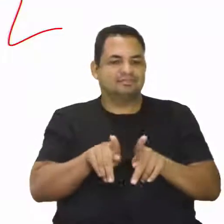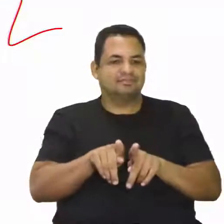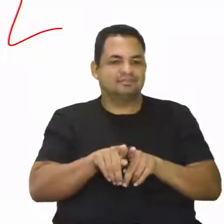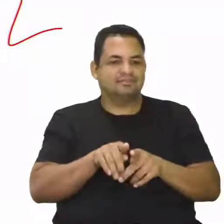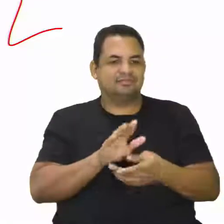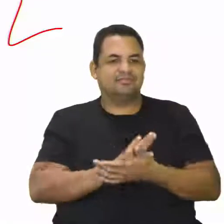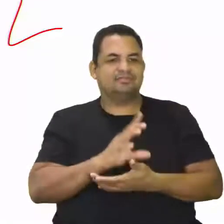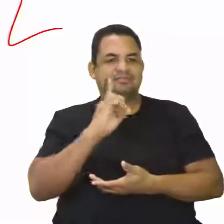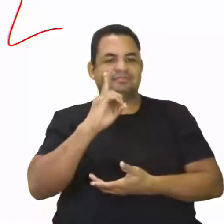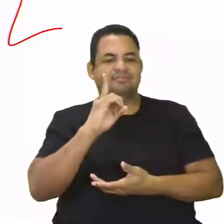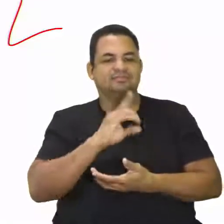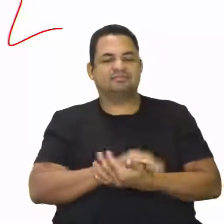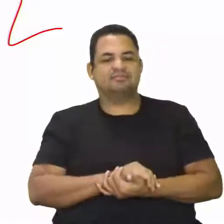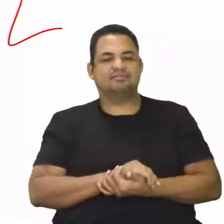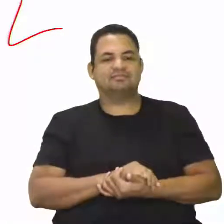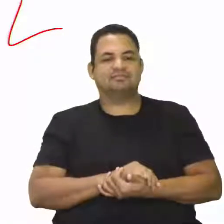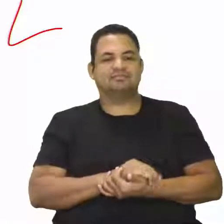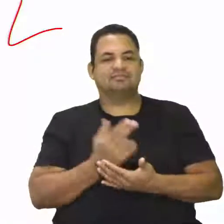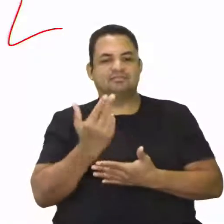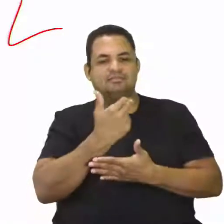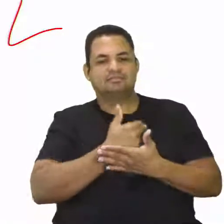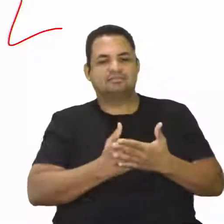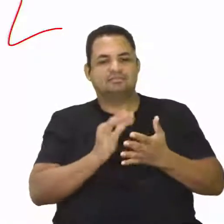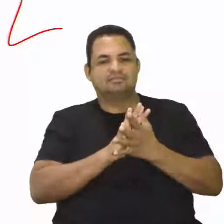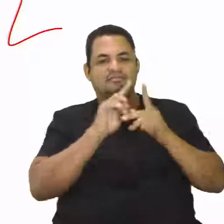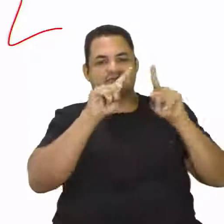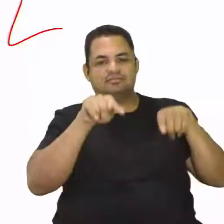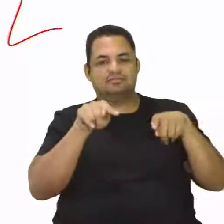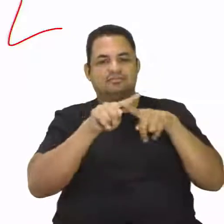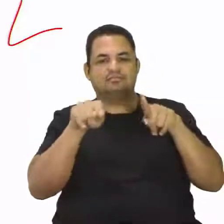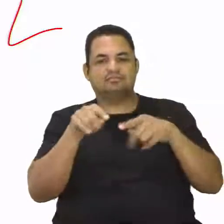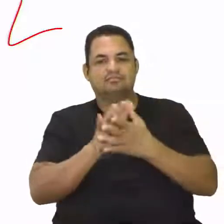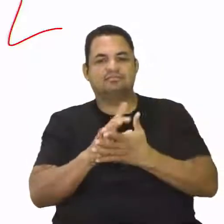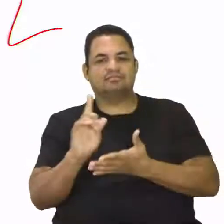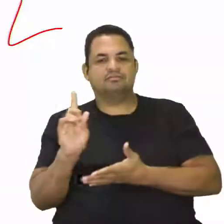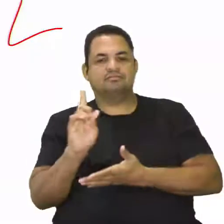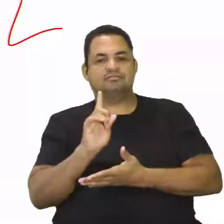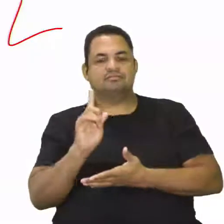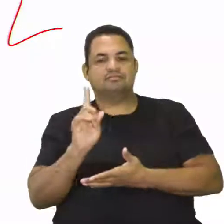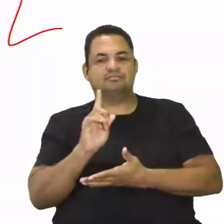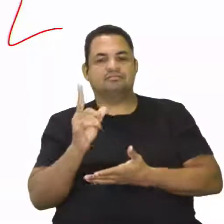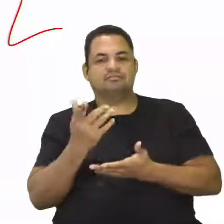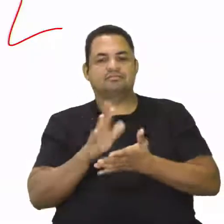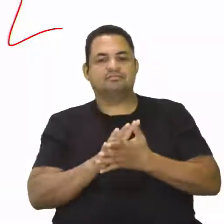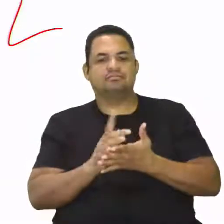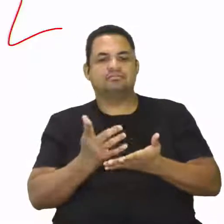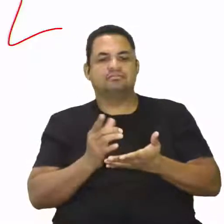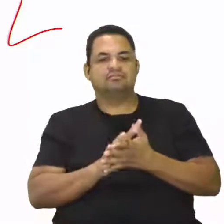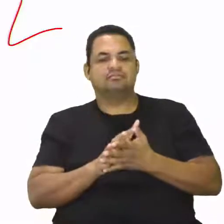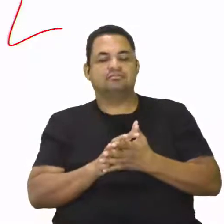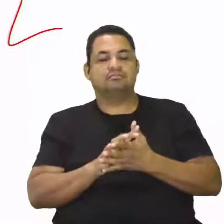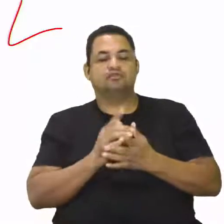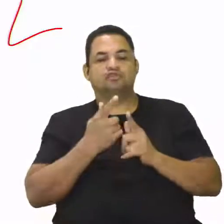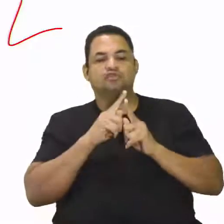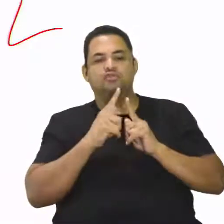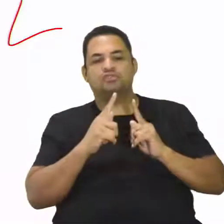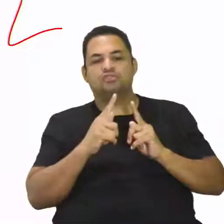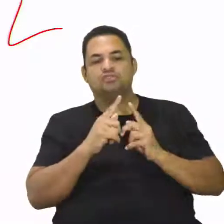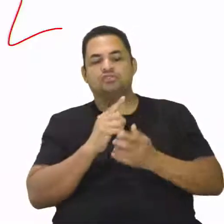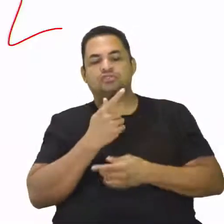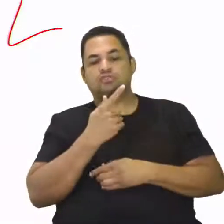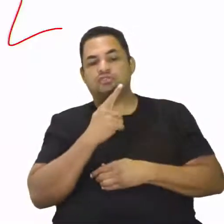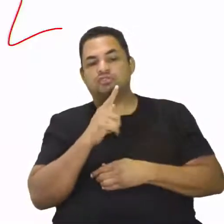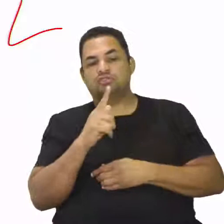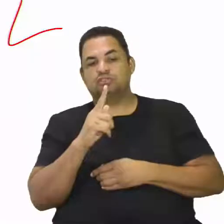letra D, olha o que ela diz. As charges e as tirinhas não podem ser consideradas como gênero